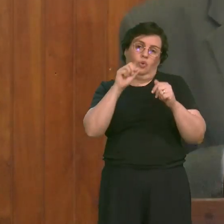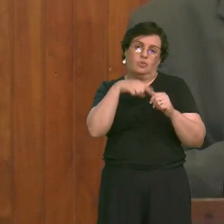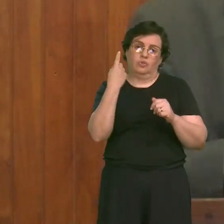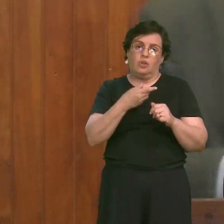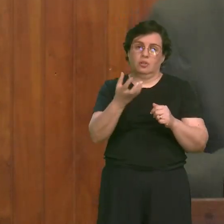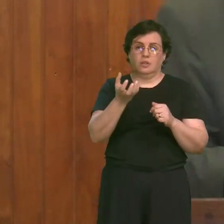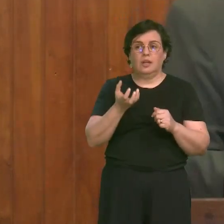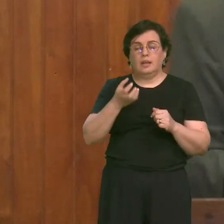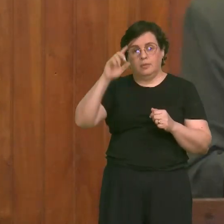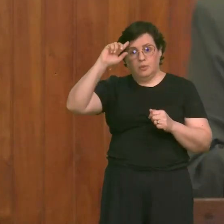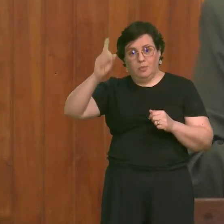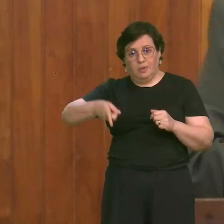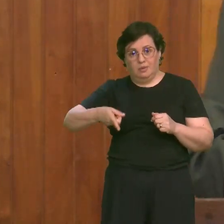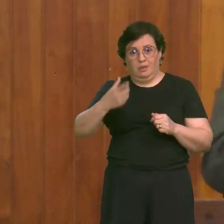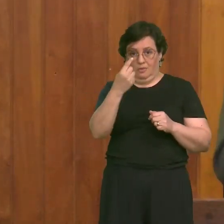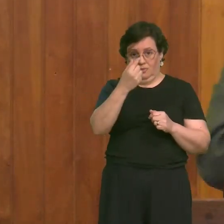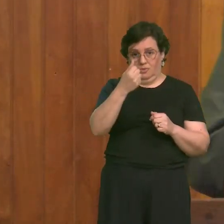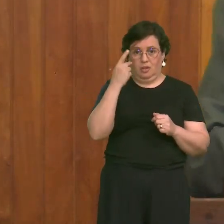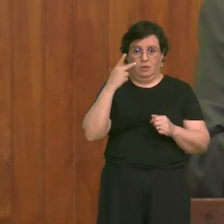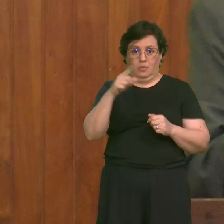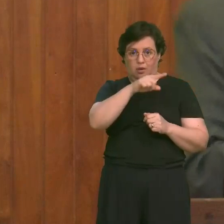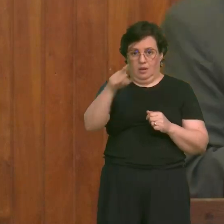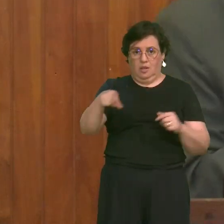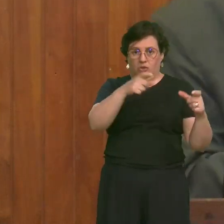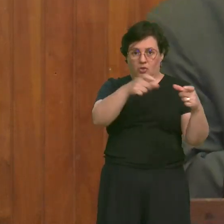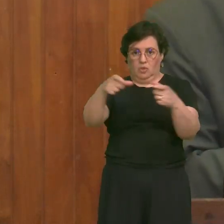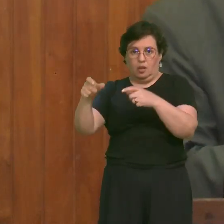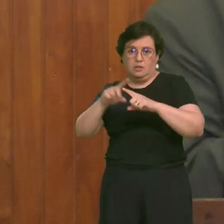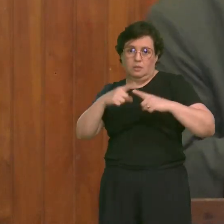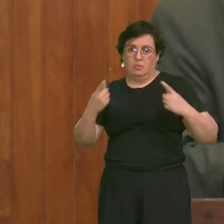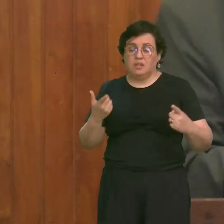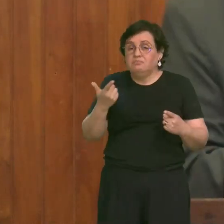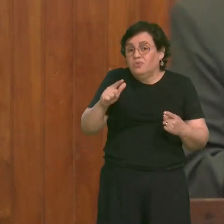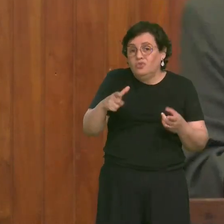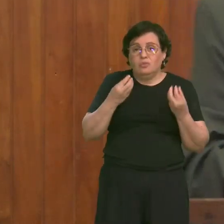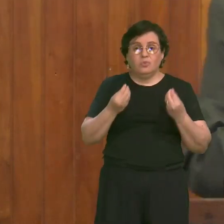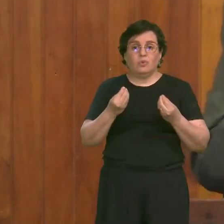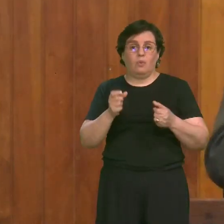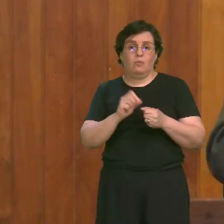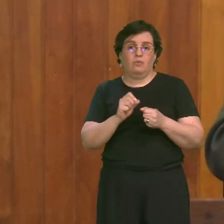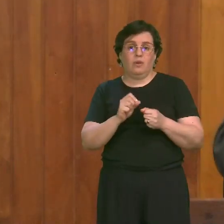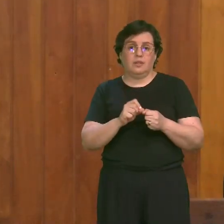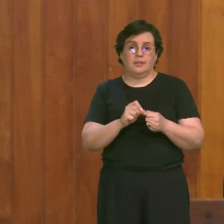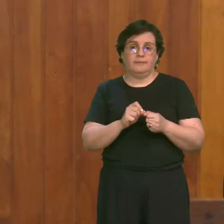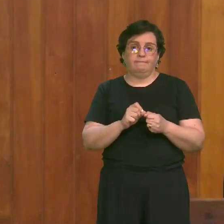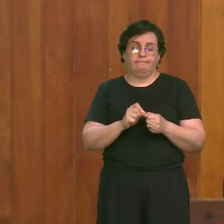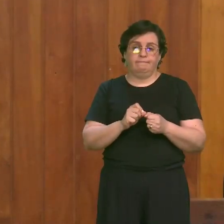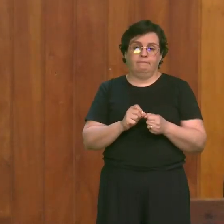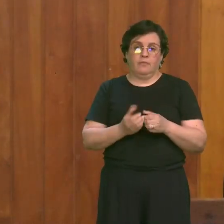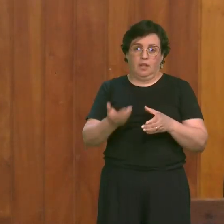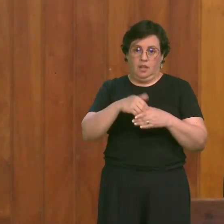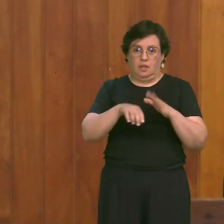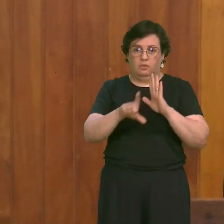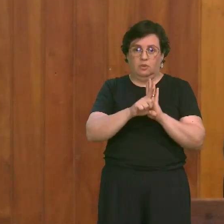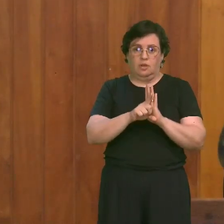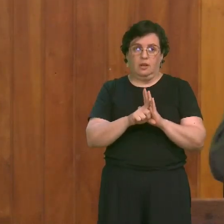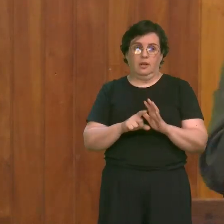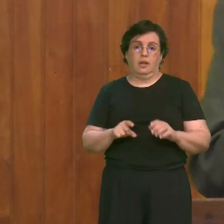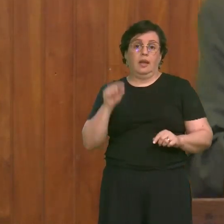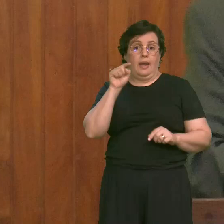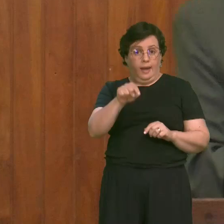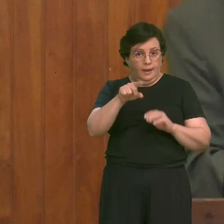encaminhar uma parte de recurso para essas entidades mas não tínhamos a ferramenta o mecanismo legal que permitisse isso